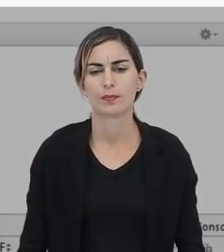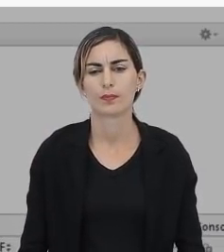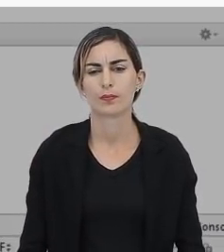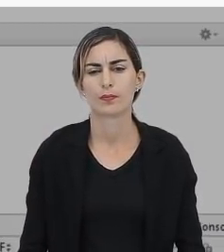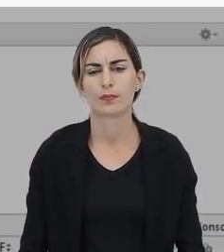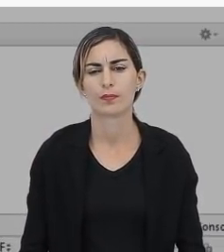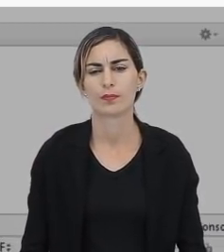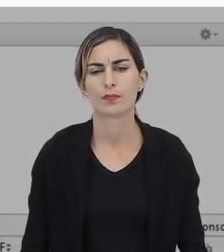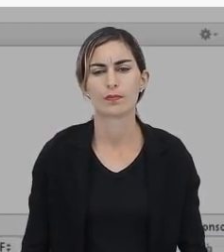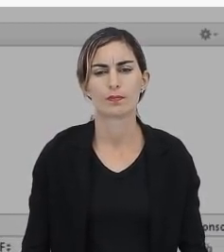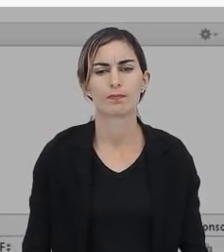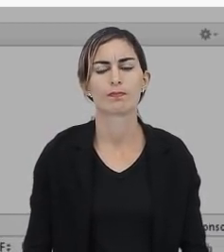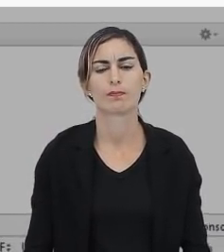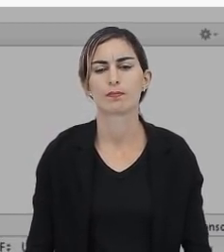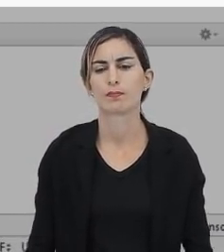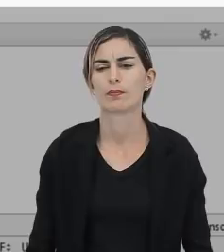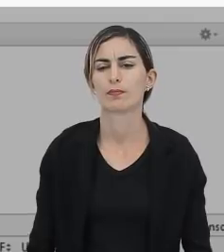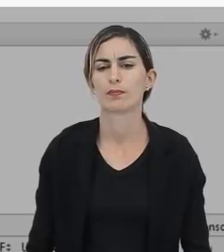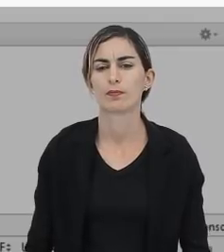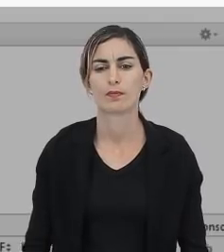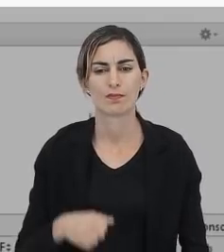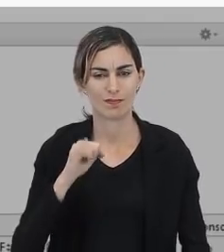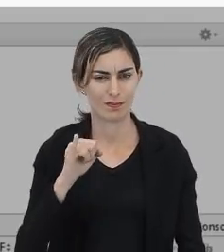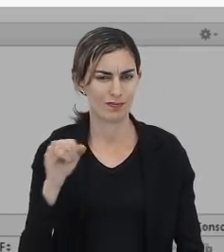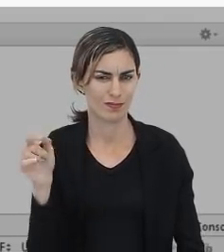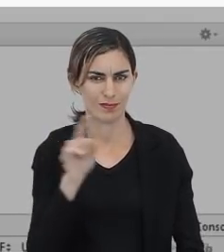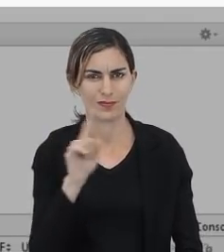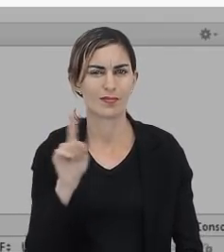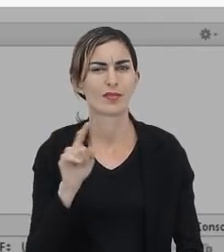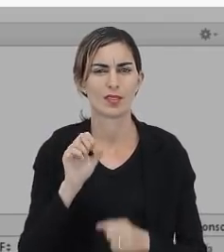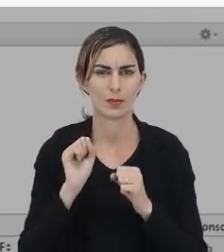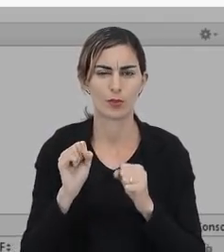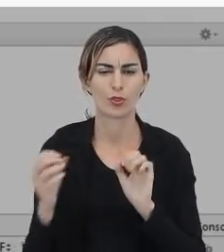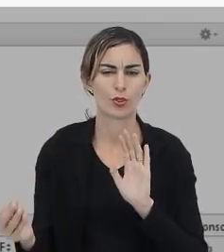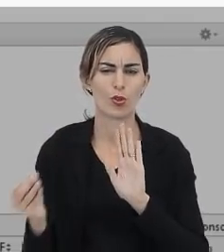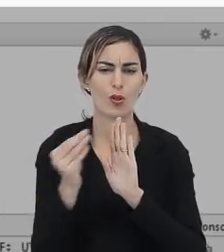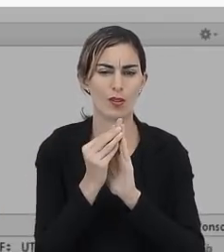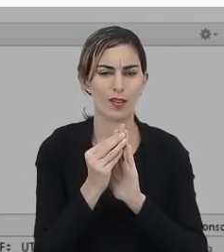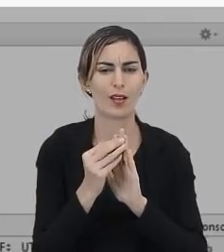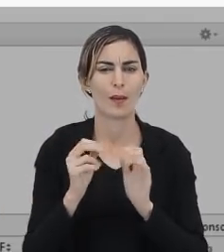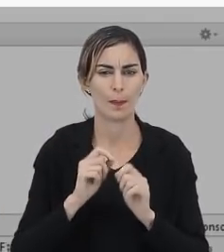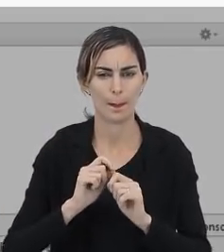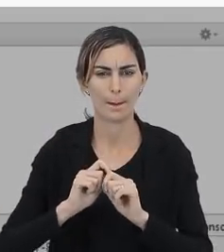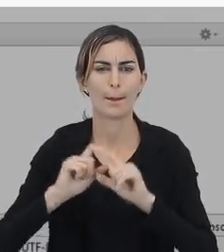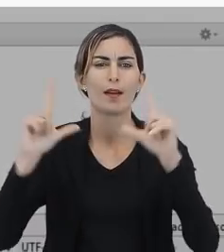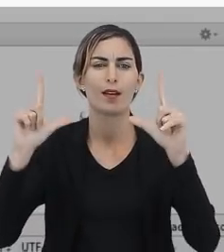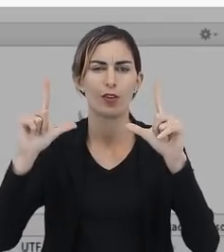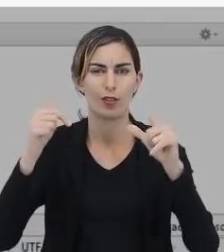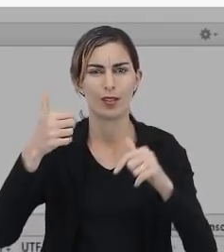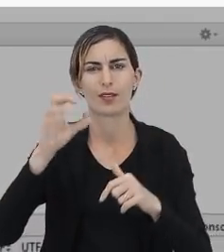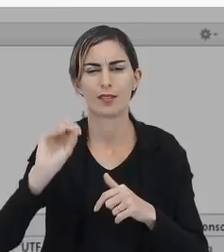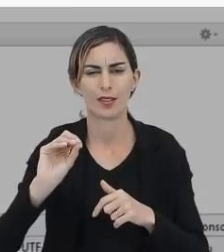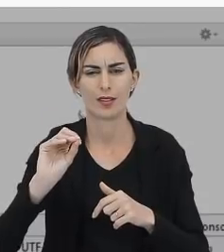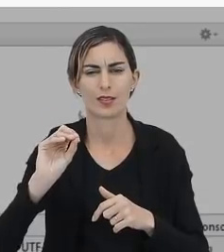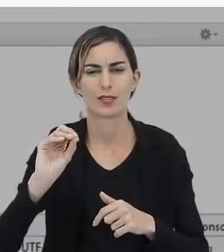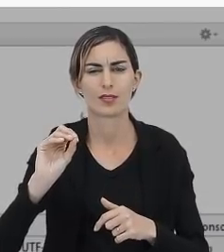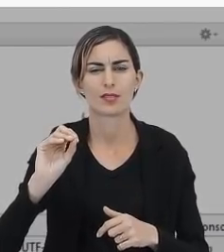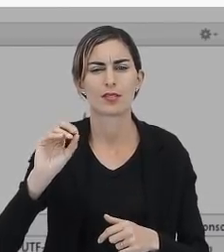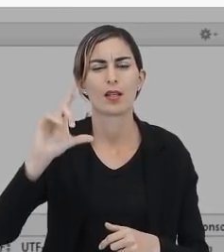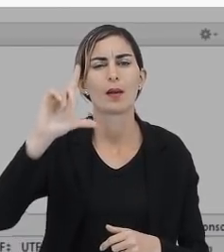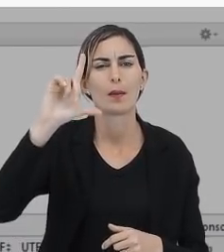Vamos deixar assim por conta. Se não, a gente pode colocar que é maior que 10 e,